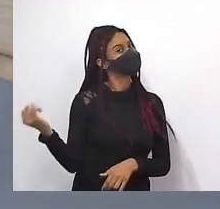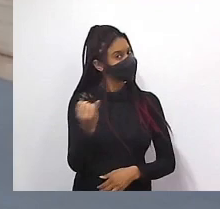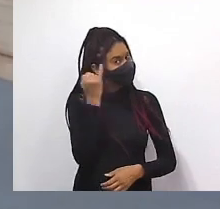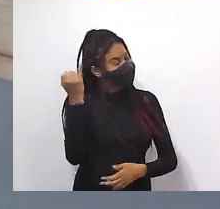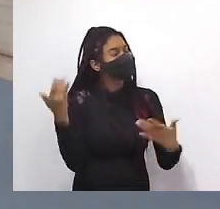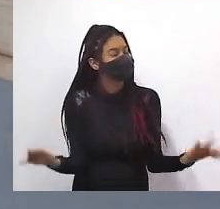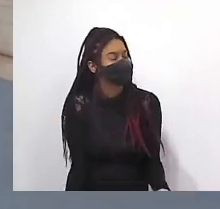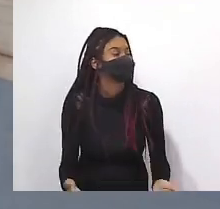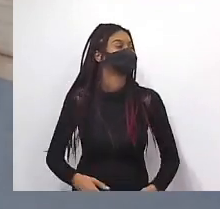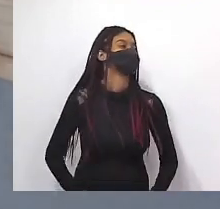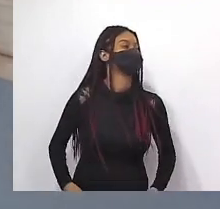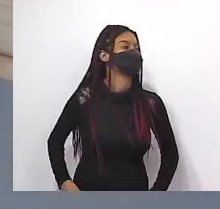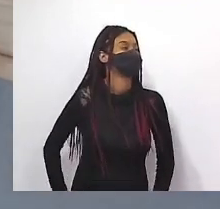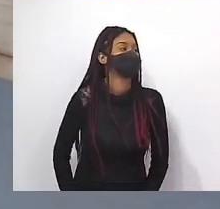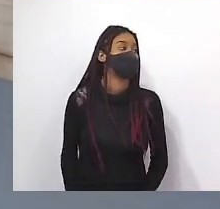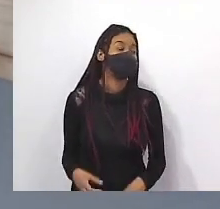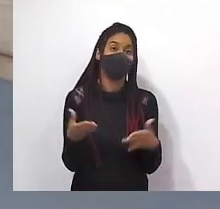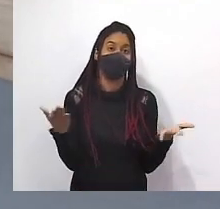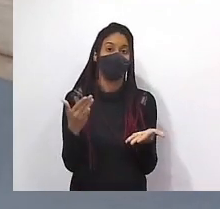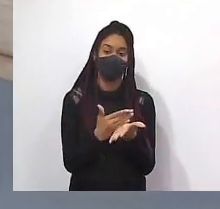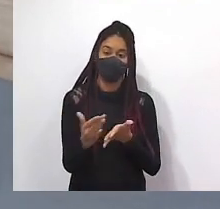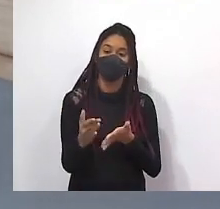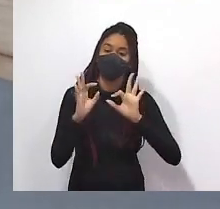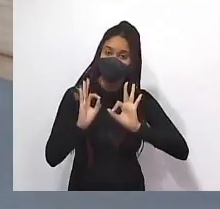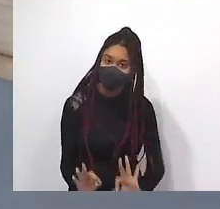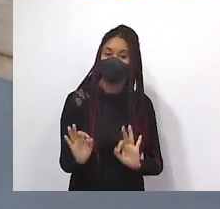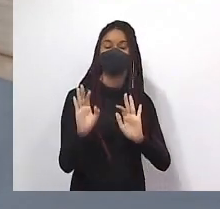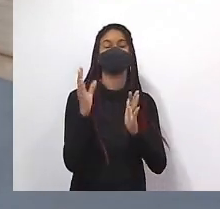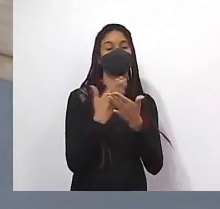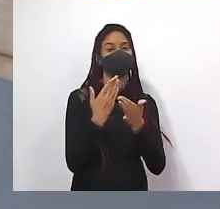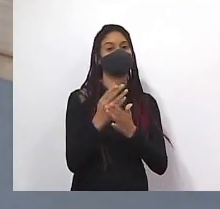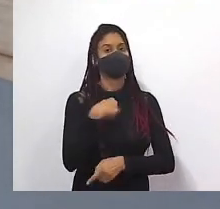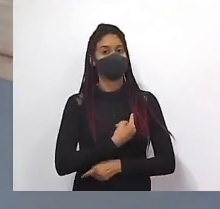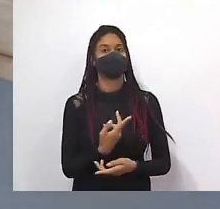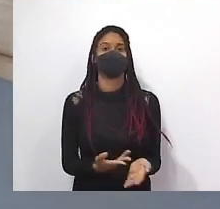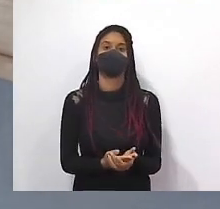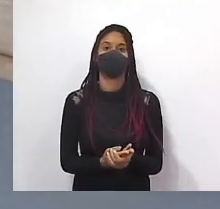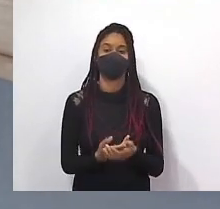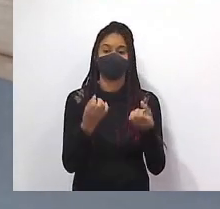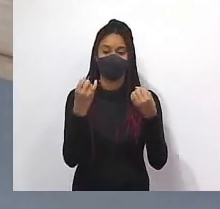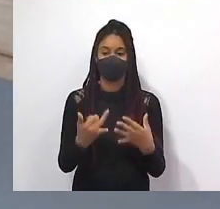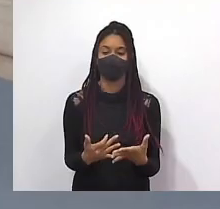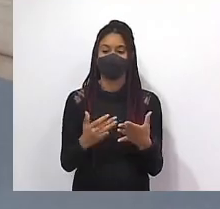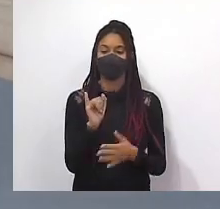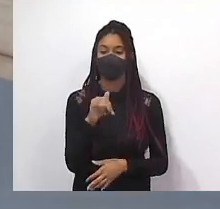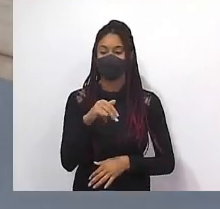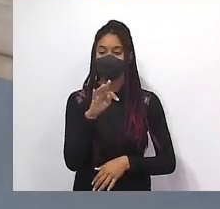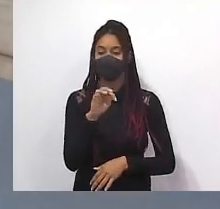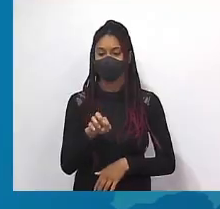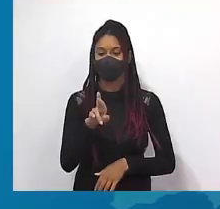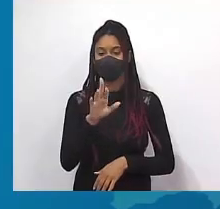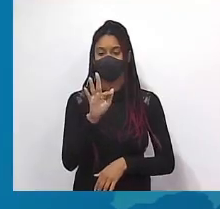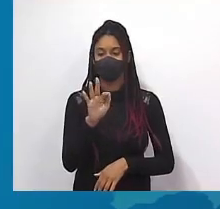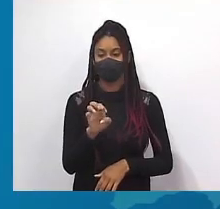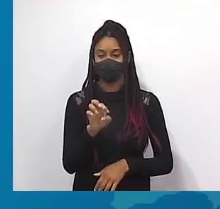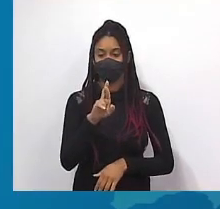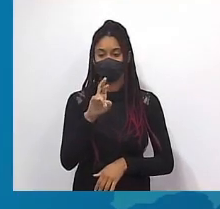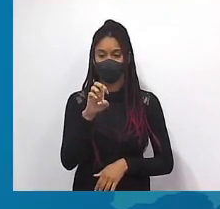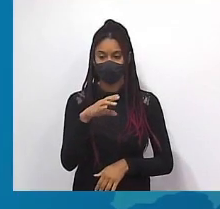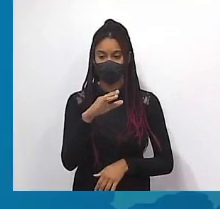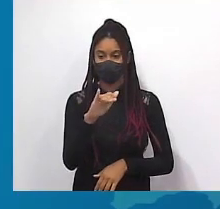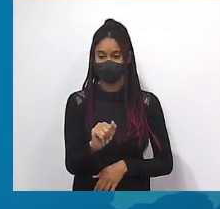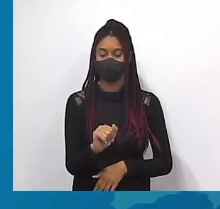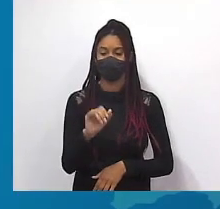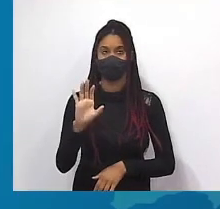tá? Bom, agora sim, começando nossa aula, falar de interferência humana no clima traz